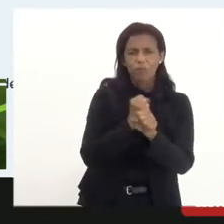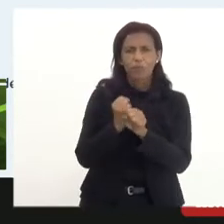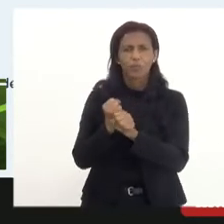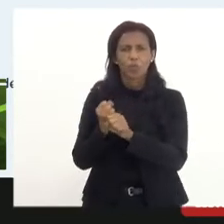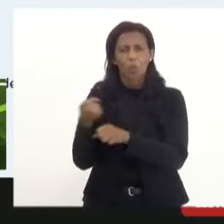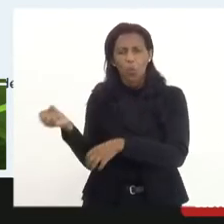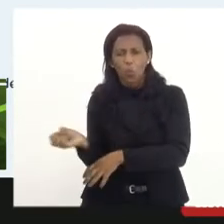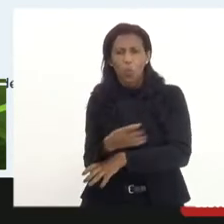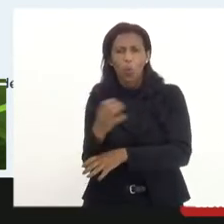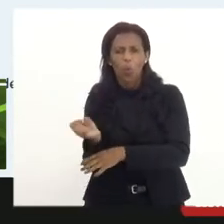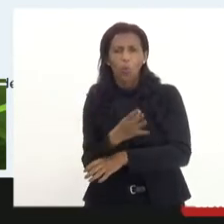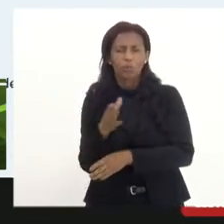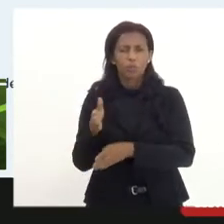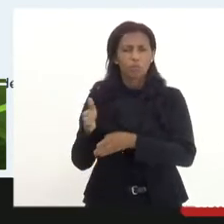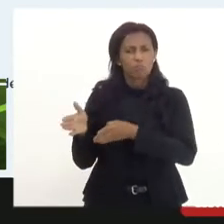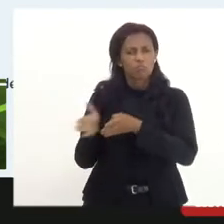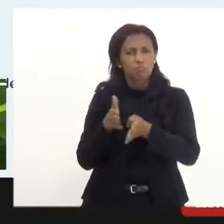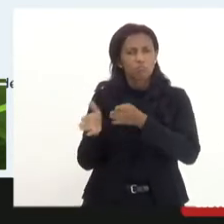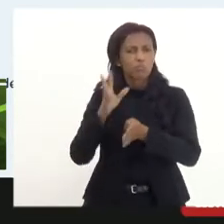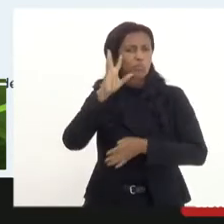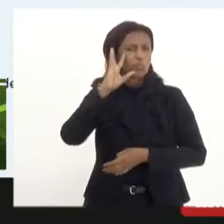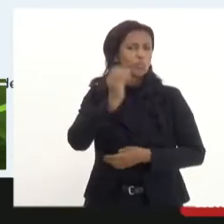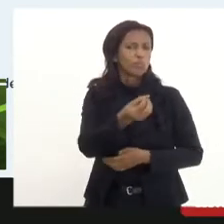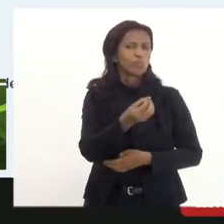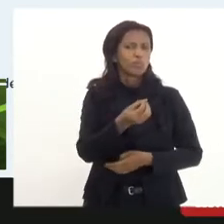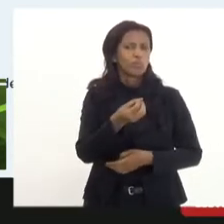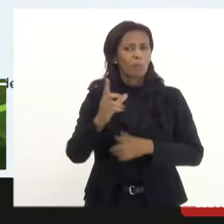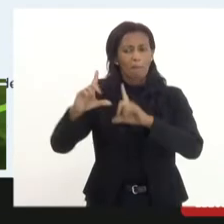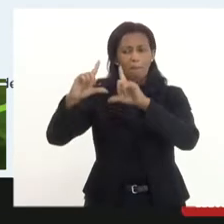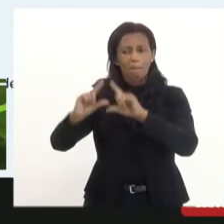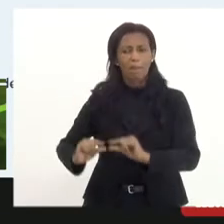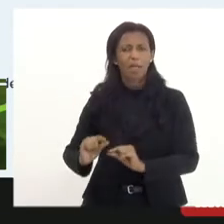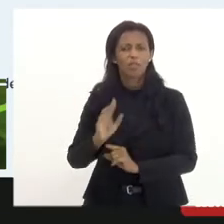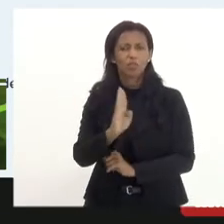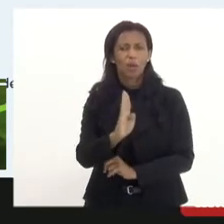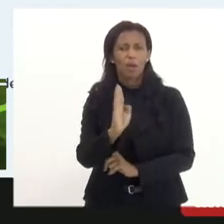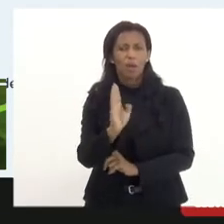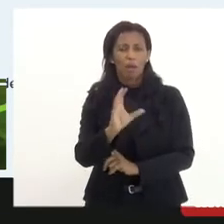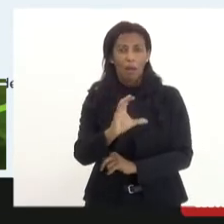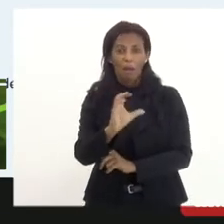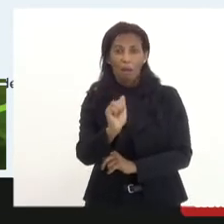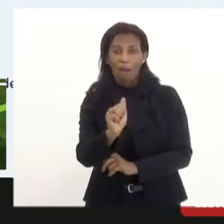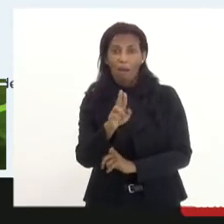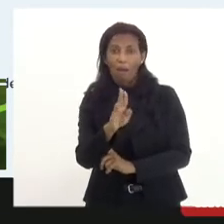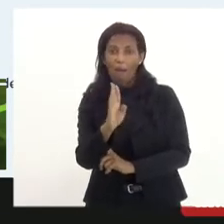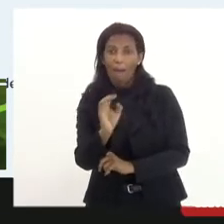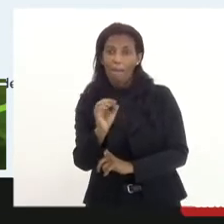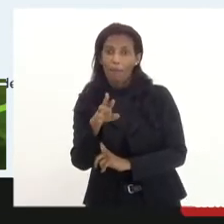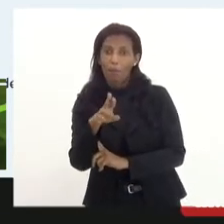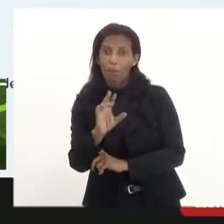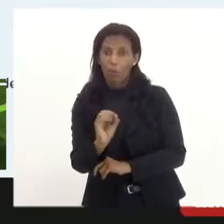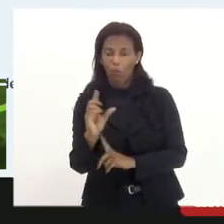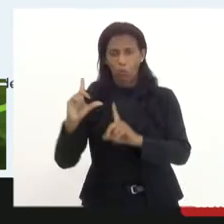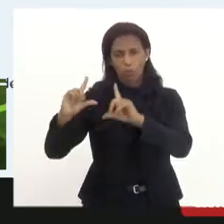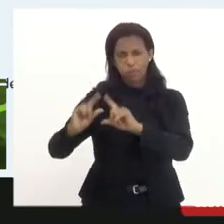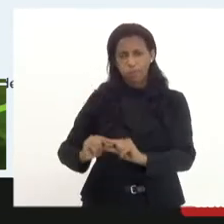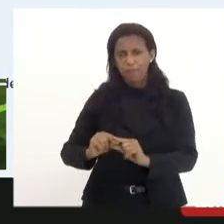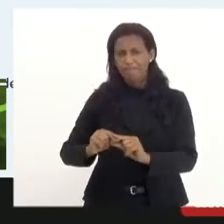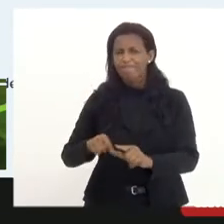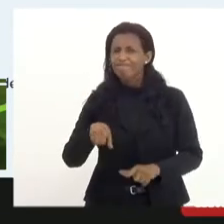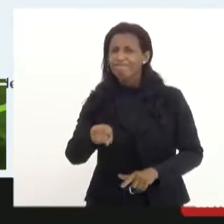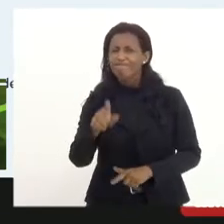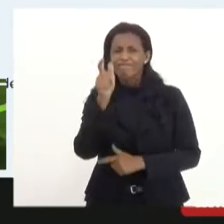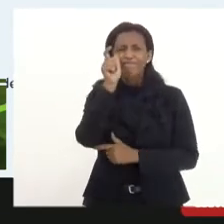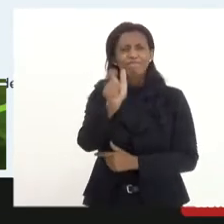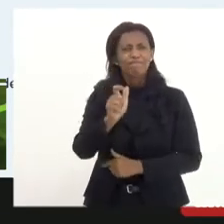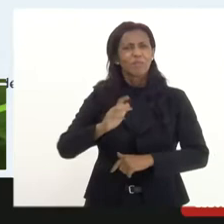novos mercados com as soluções de baixo carbono. Por que é interessante isso, né? Porque isso aumenta cada vez mais